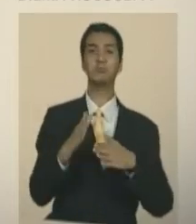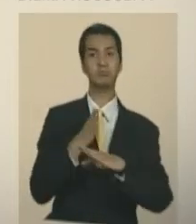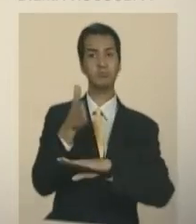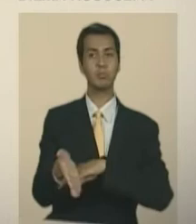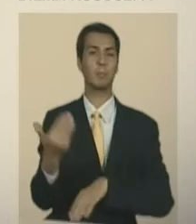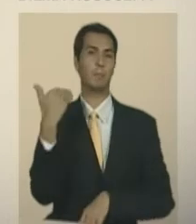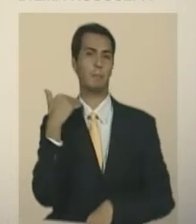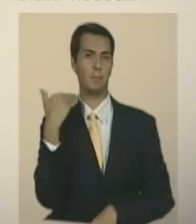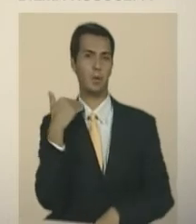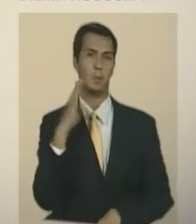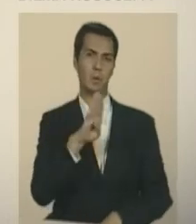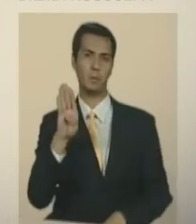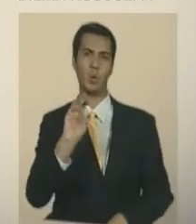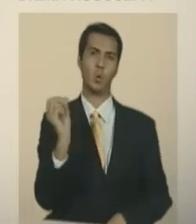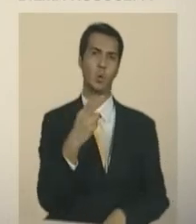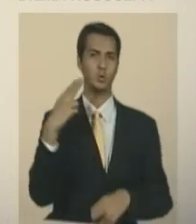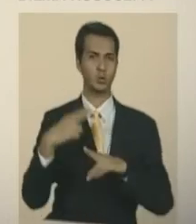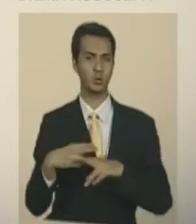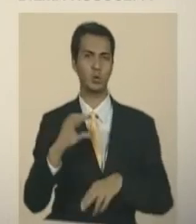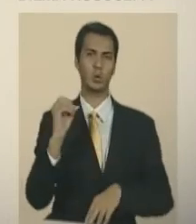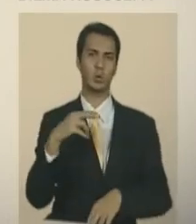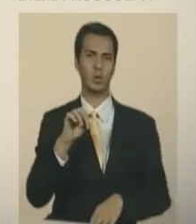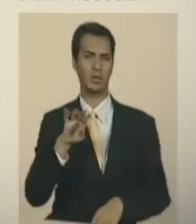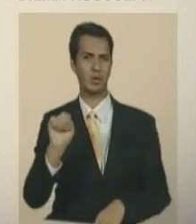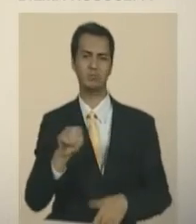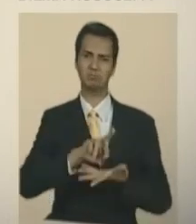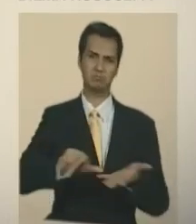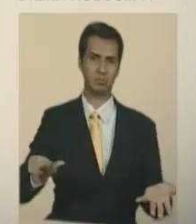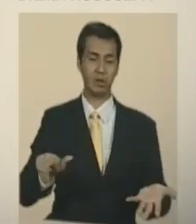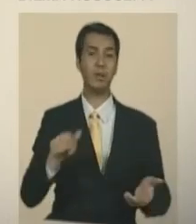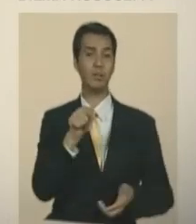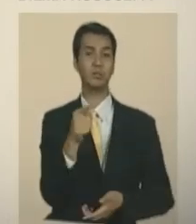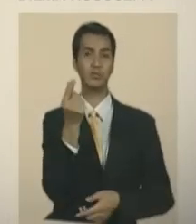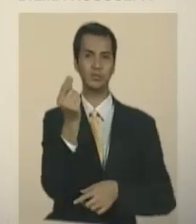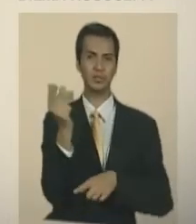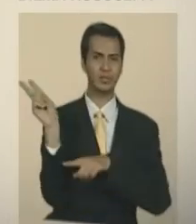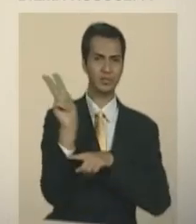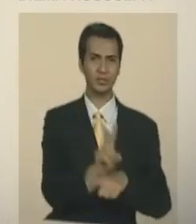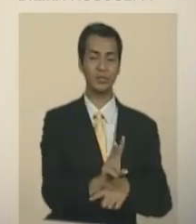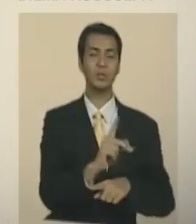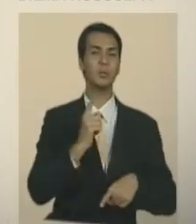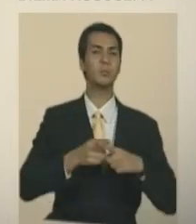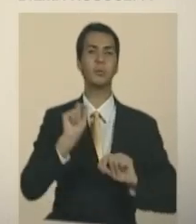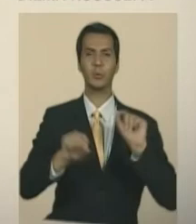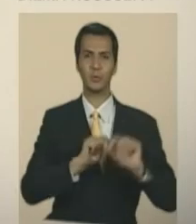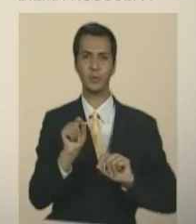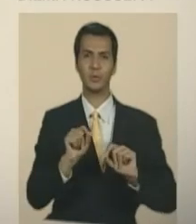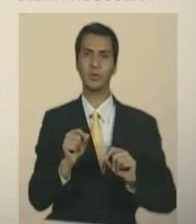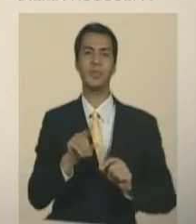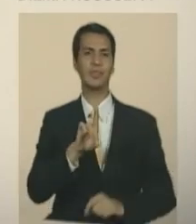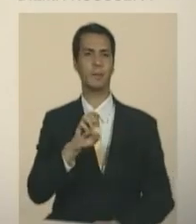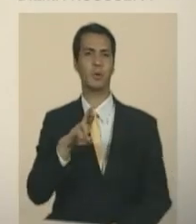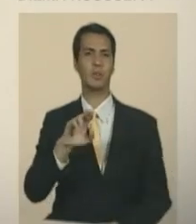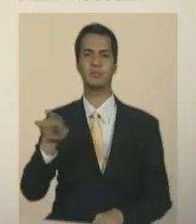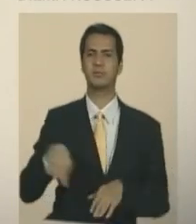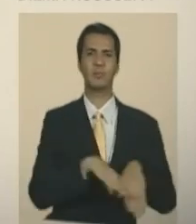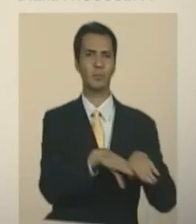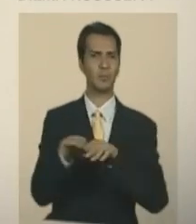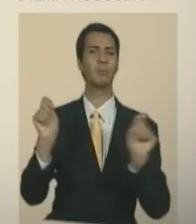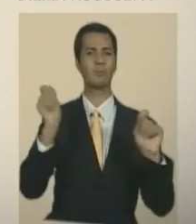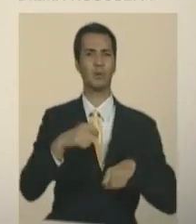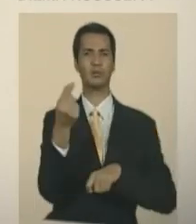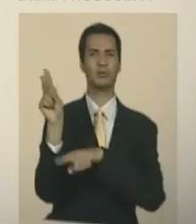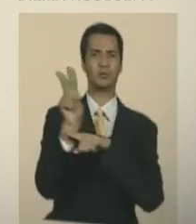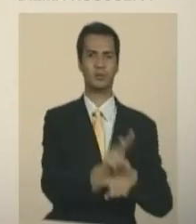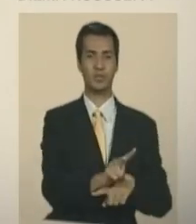mostram que estamos conseguindo de fato democratizar o acesso ao crédito no país é um crédito produtivo que